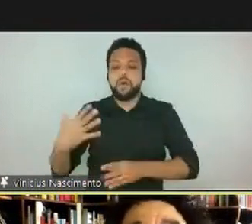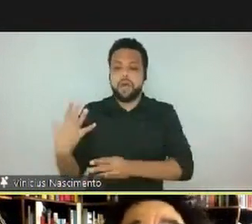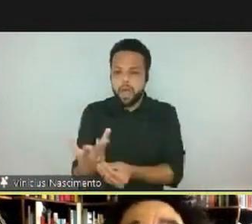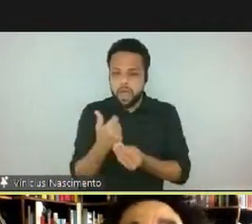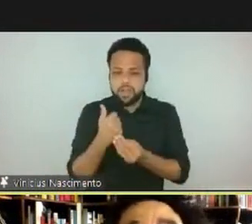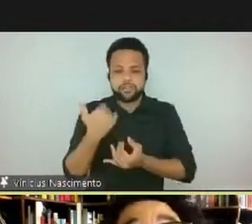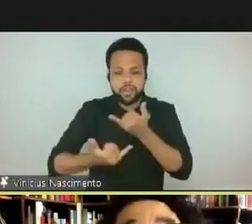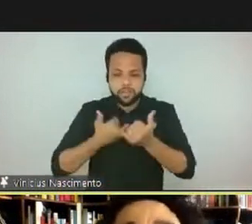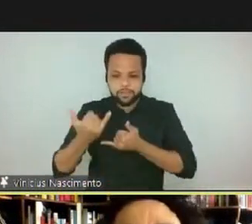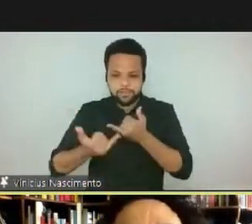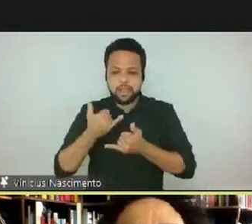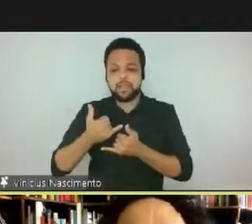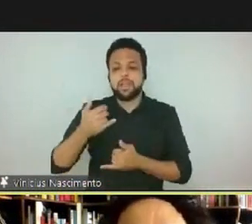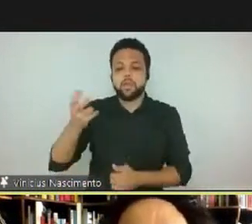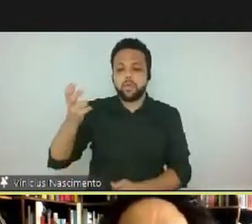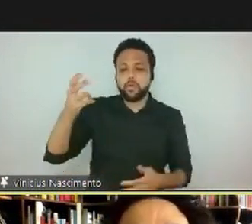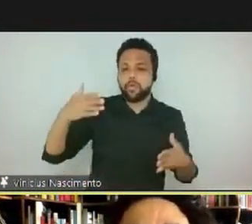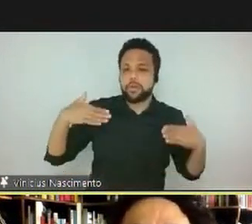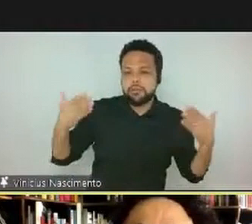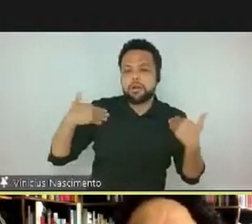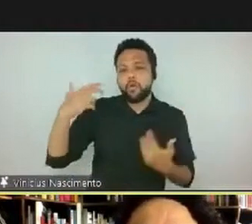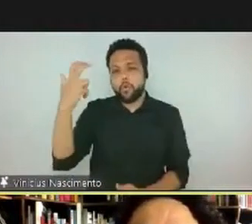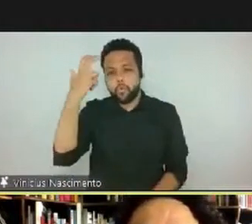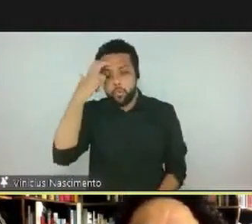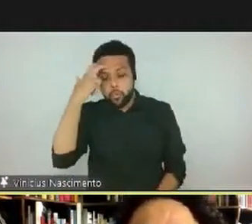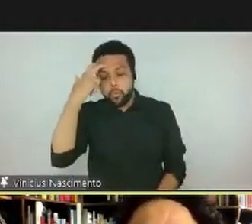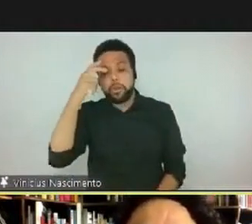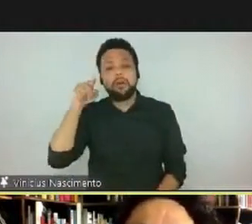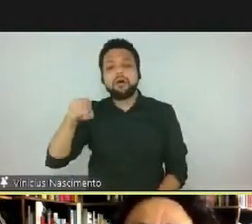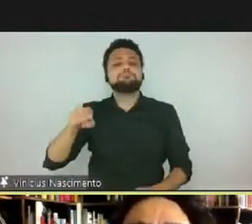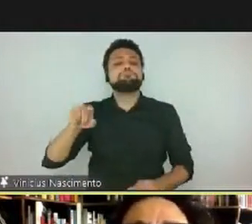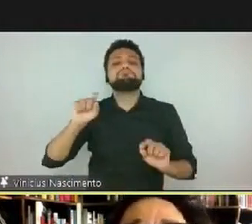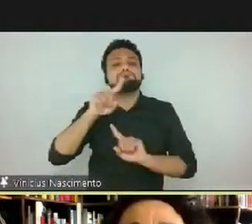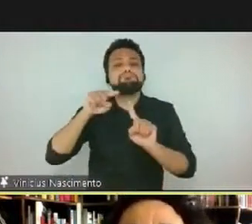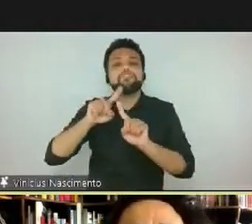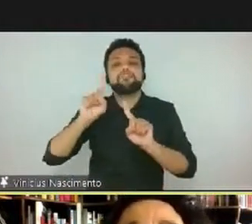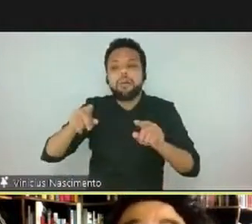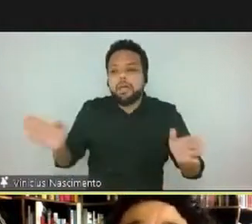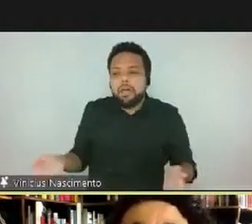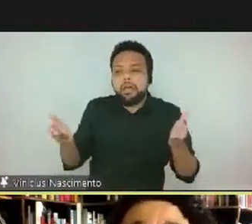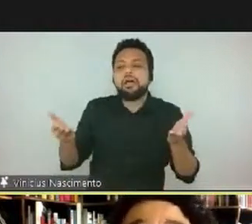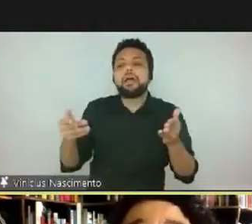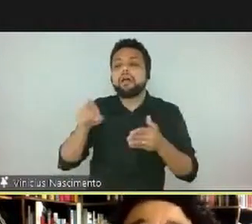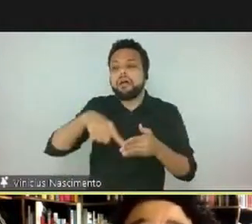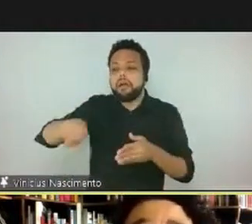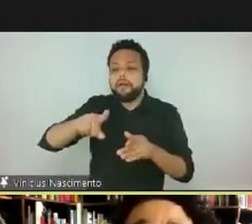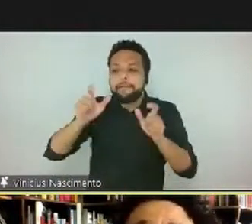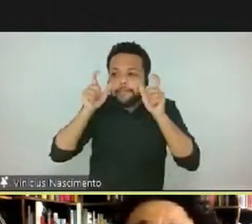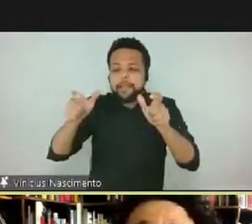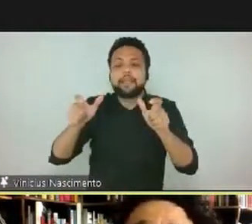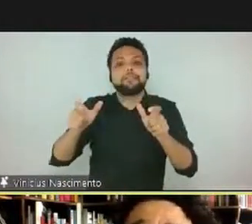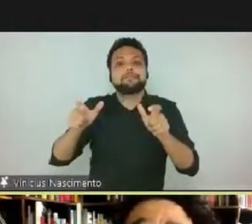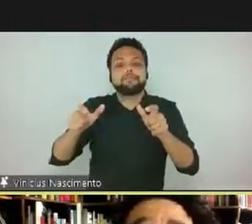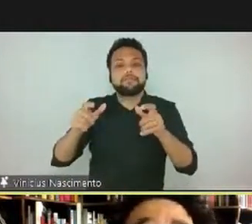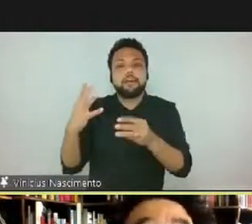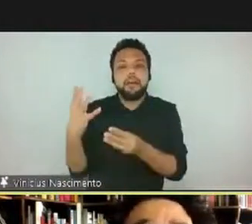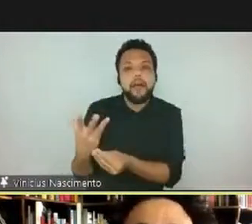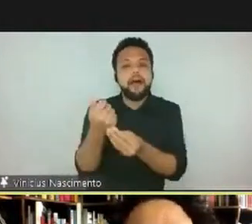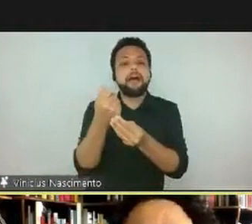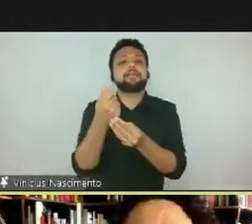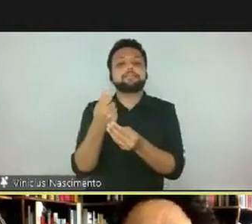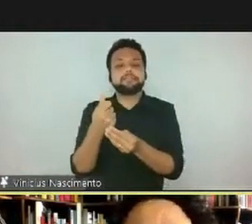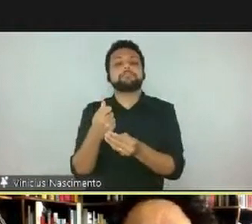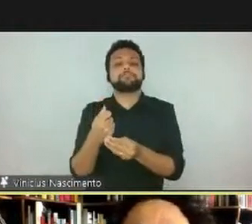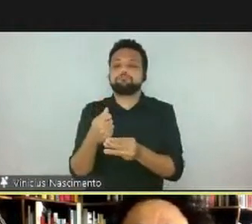projeto que promove o conhecimento, o acesso e o interesse pela arte junto a crianças, jovens, adultos e idosos em